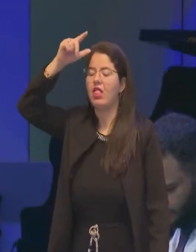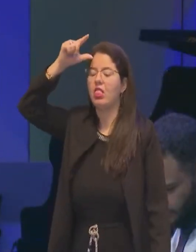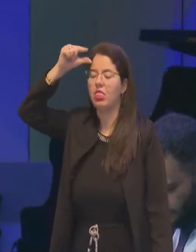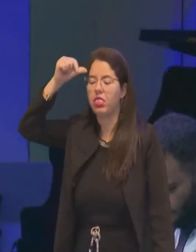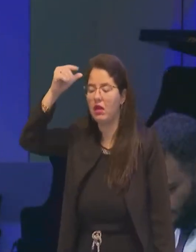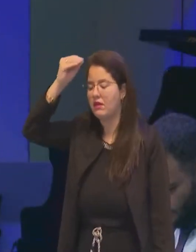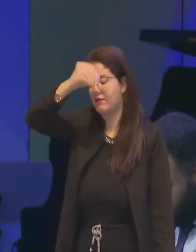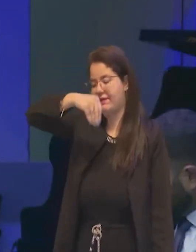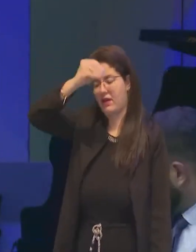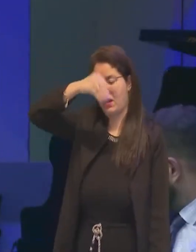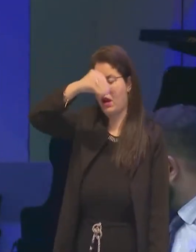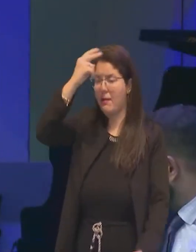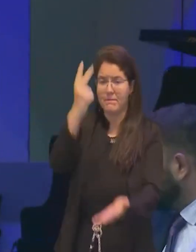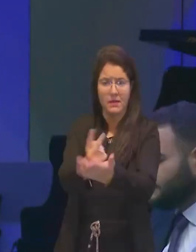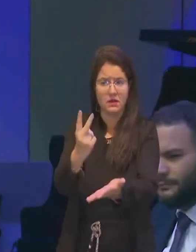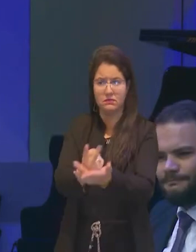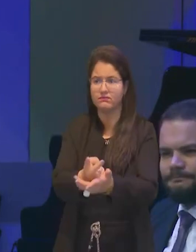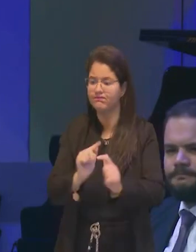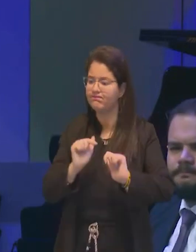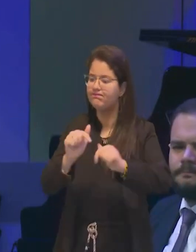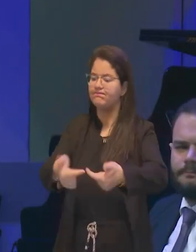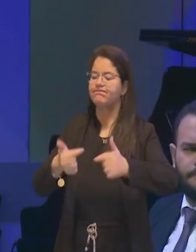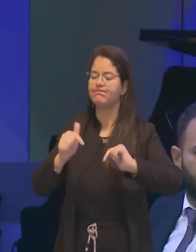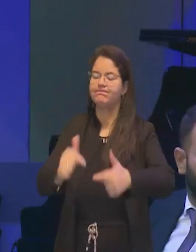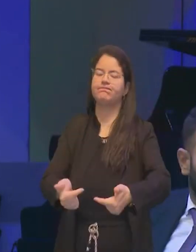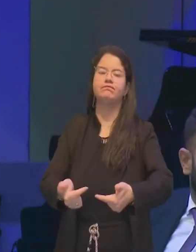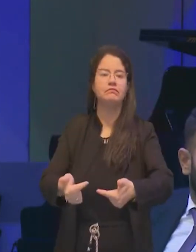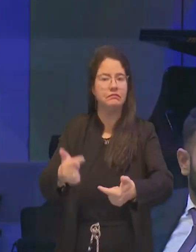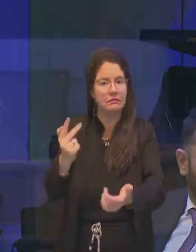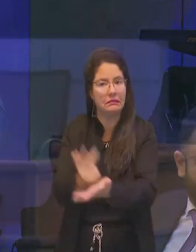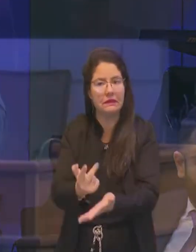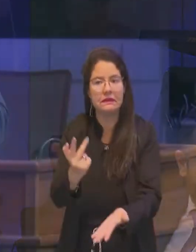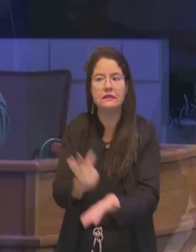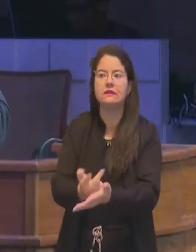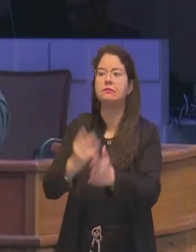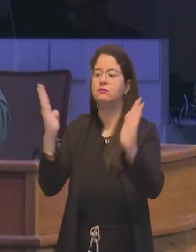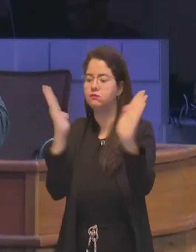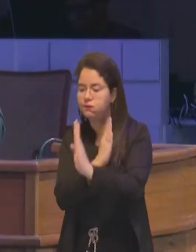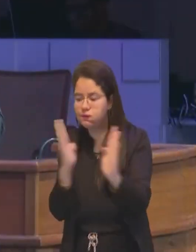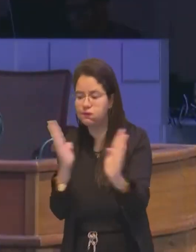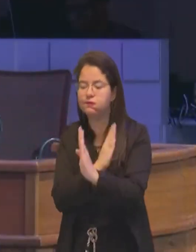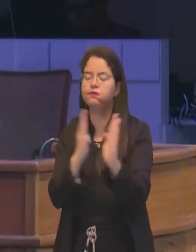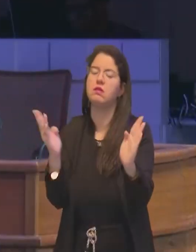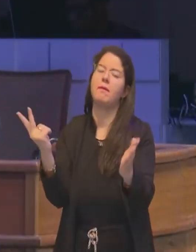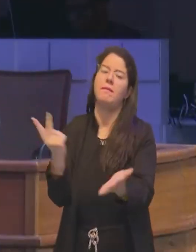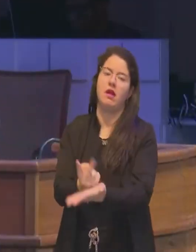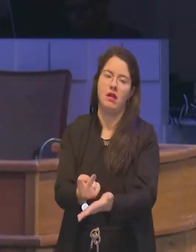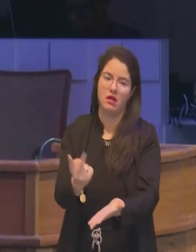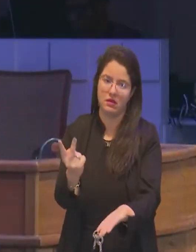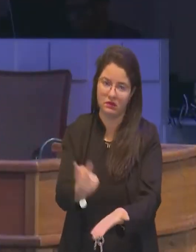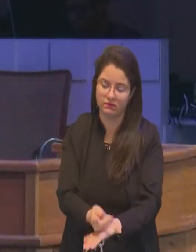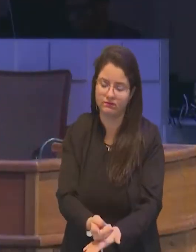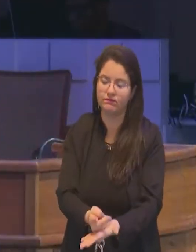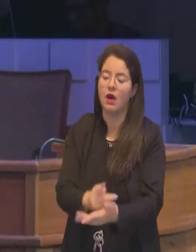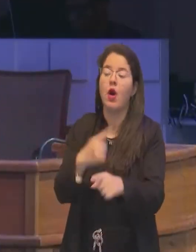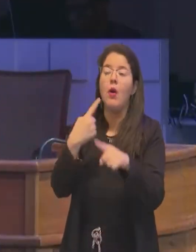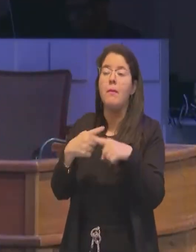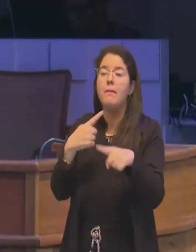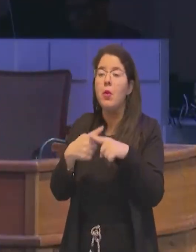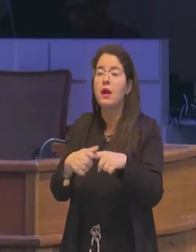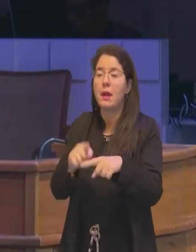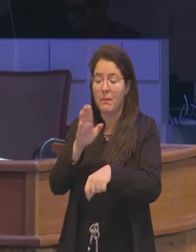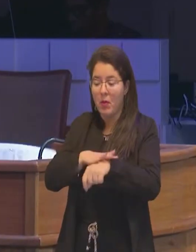em meio às provas, em meio às perseguições, porque quando